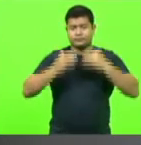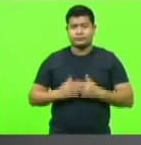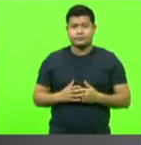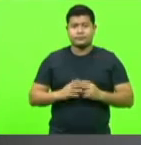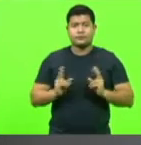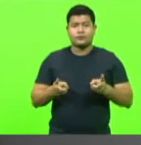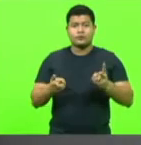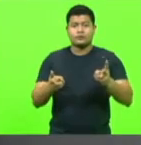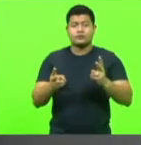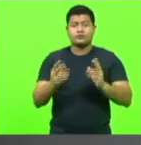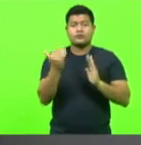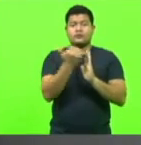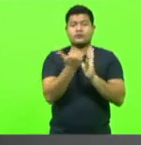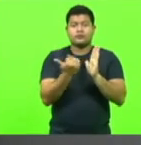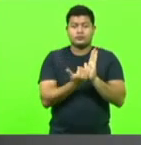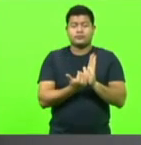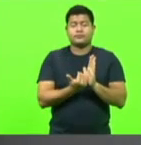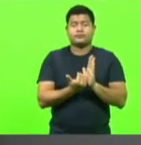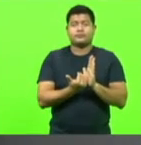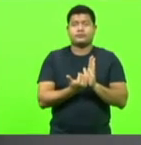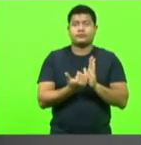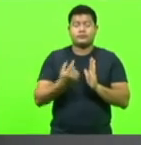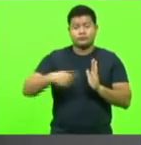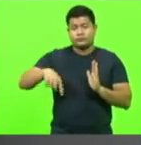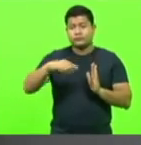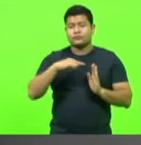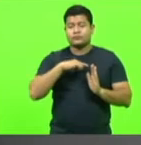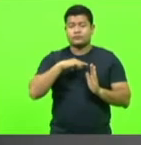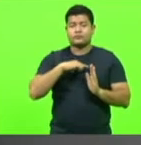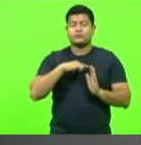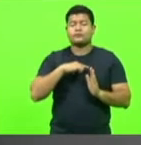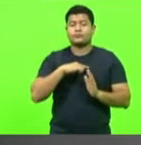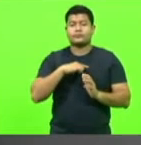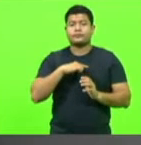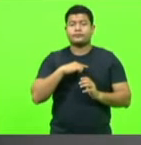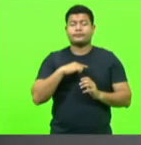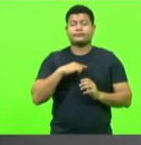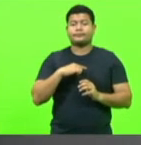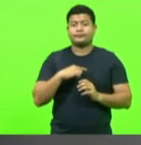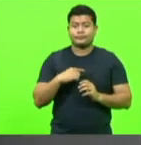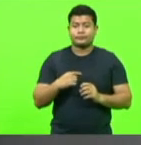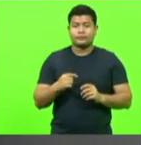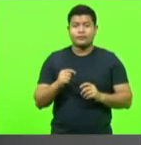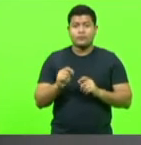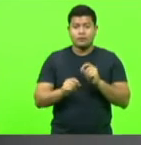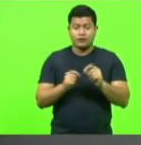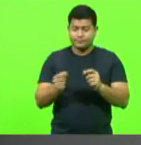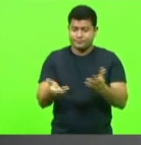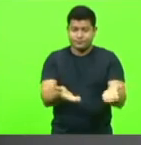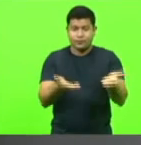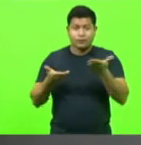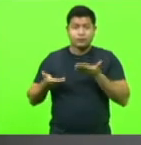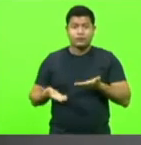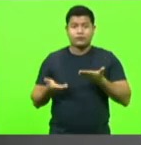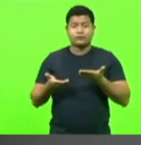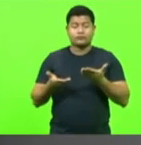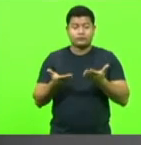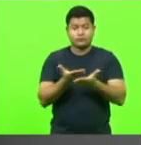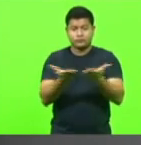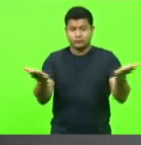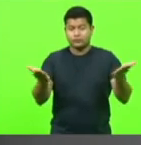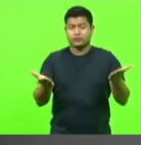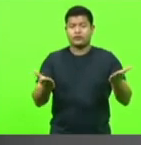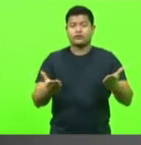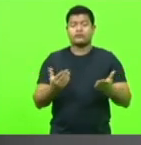Olá seguindo a nossa pauta é nós queremos externar aqui o convite aos membros da comissão